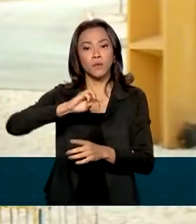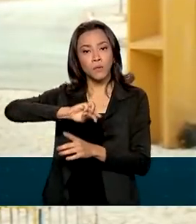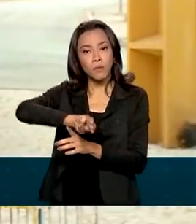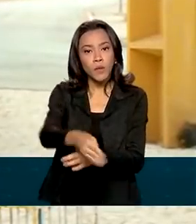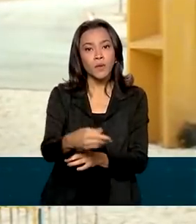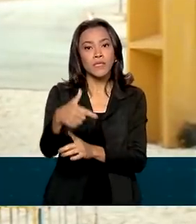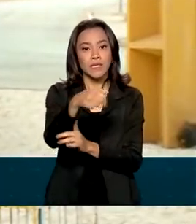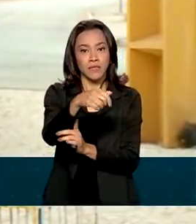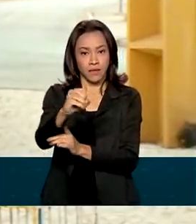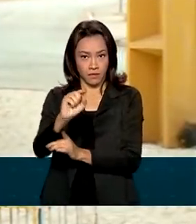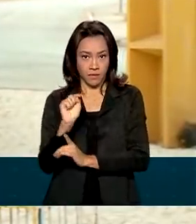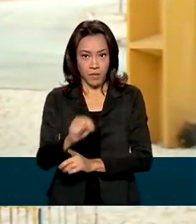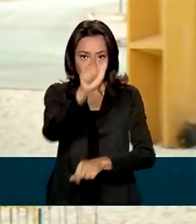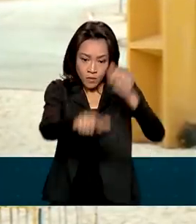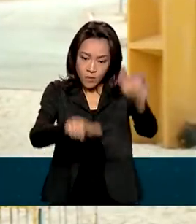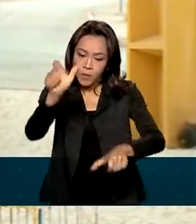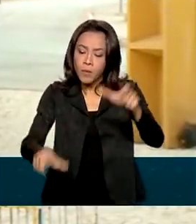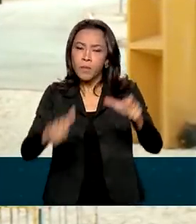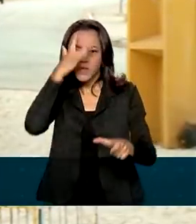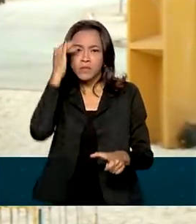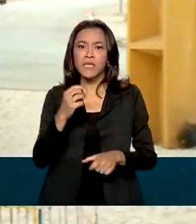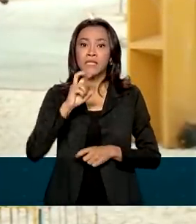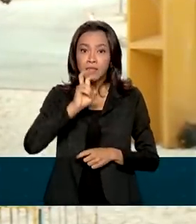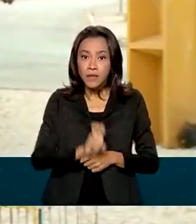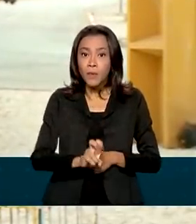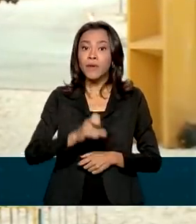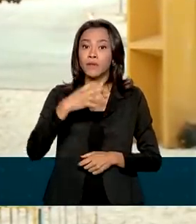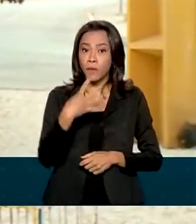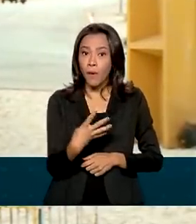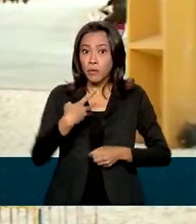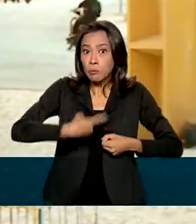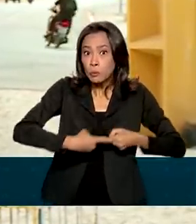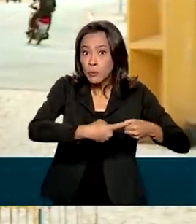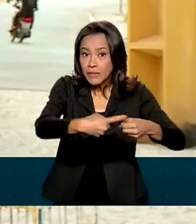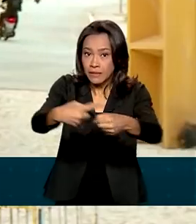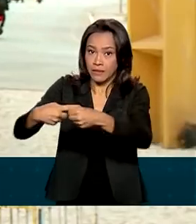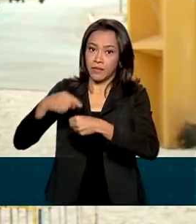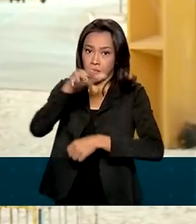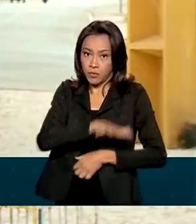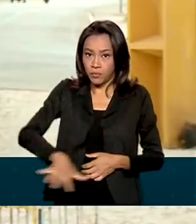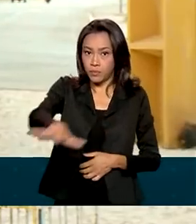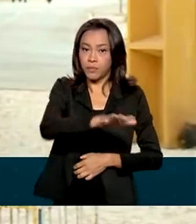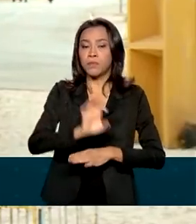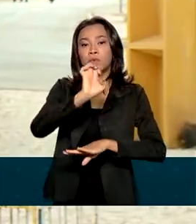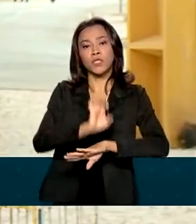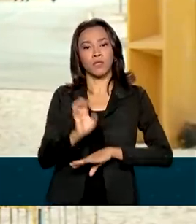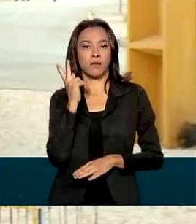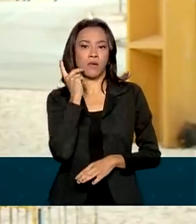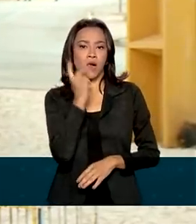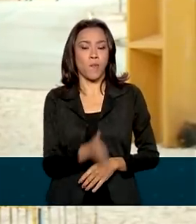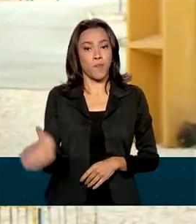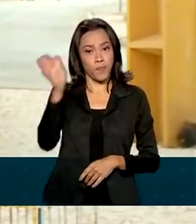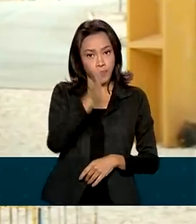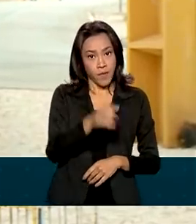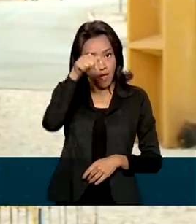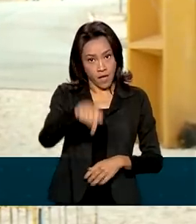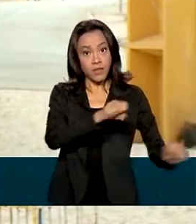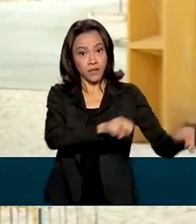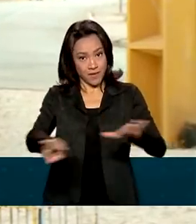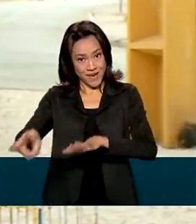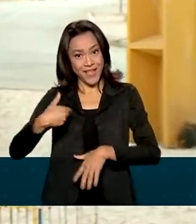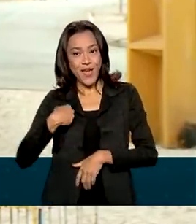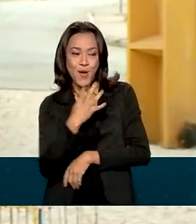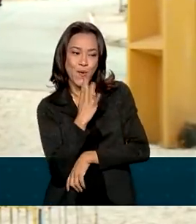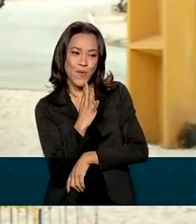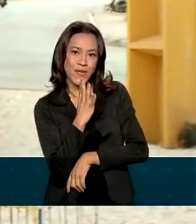4700000 pessoas em 54 municípios aqui do Estado do Ceará e olha durante essa semana aqui no Ceará eu